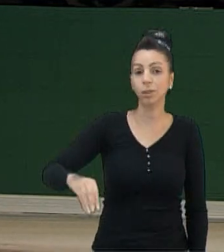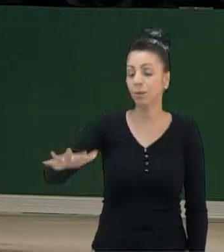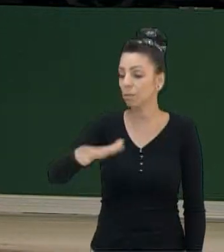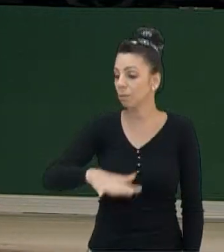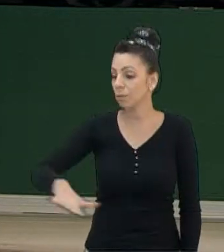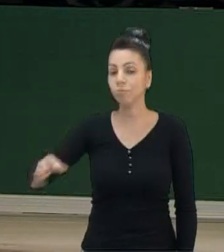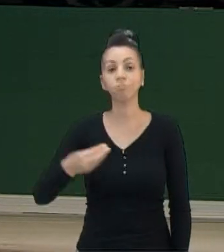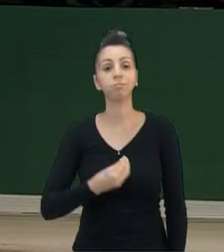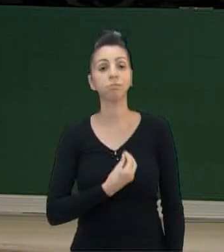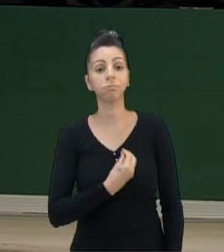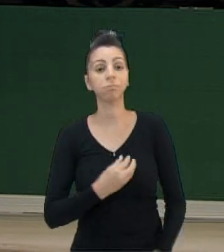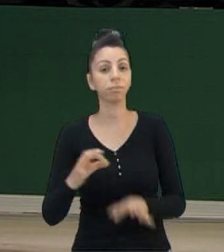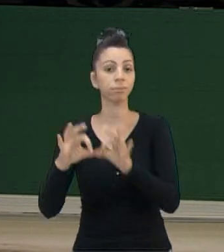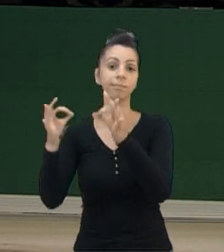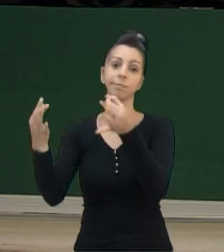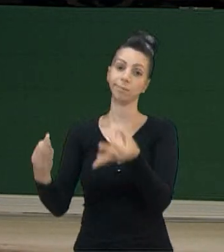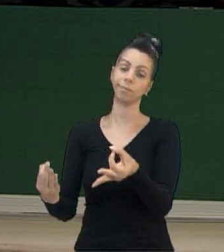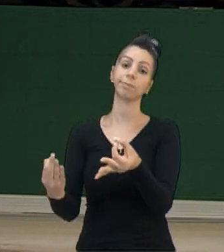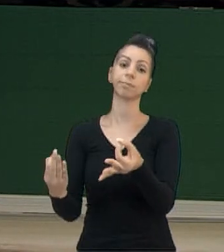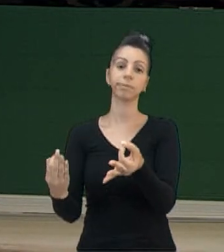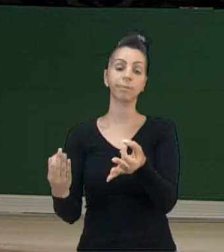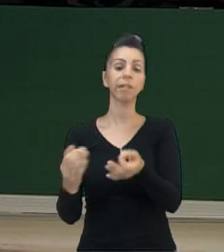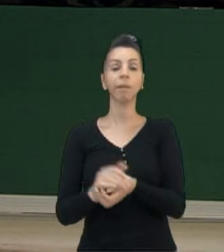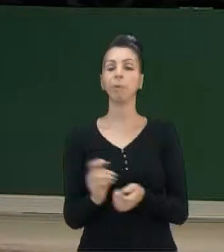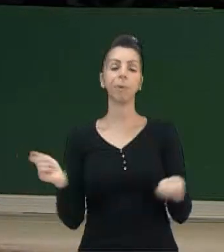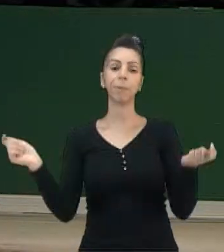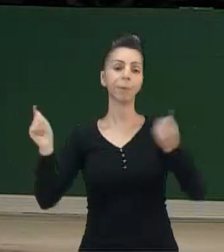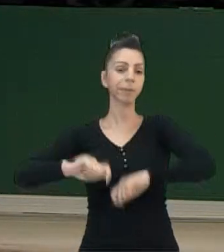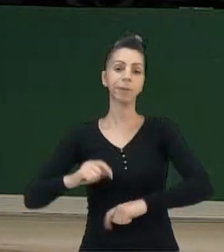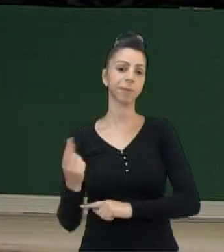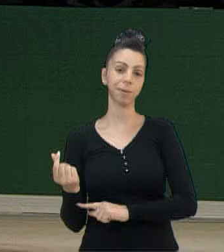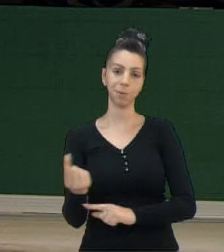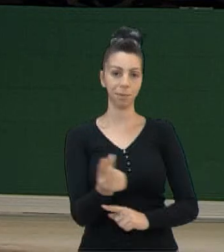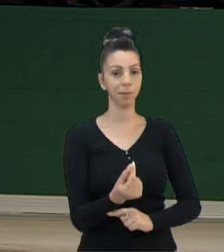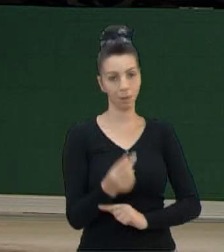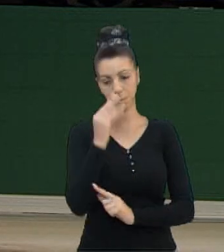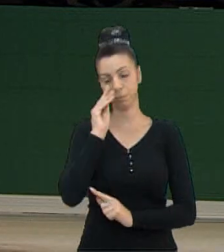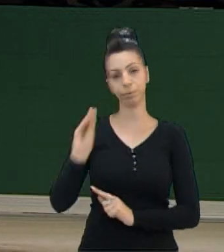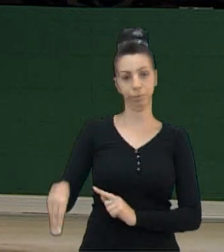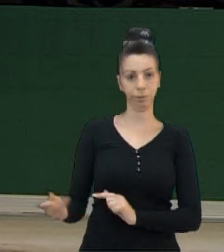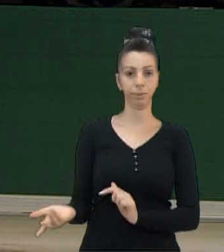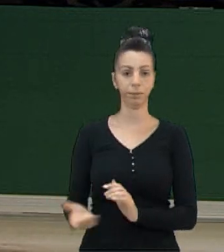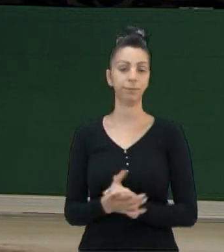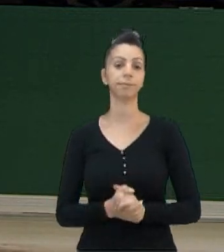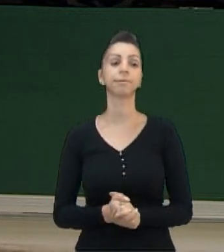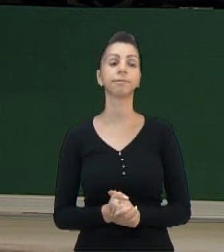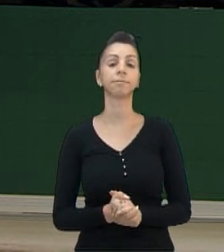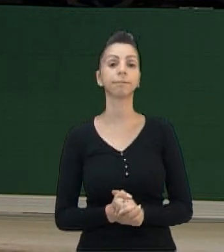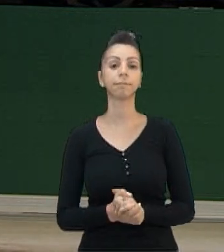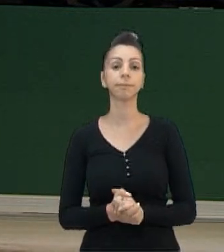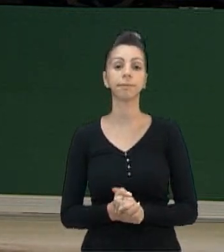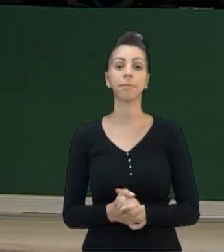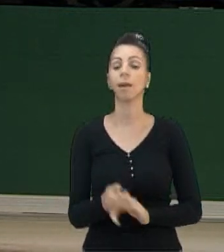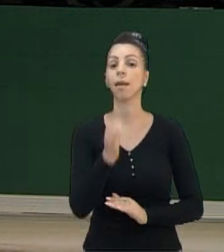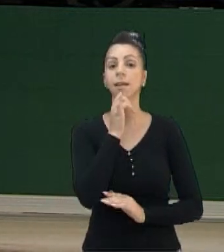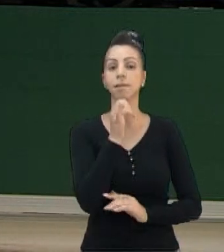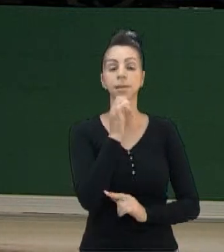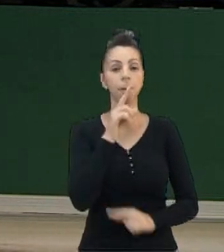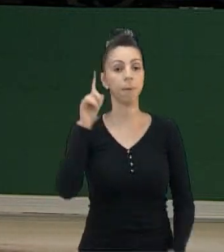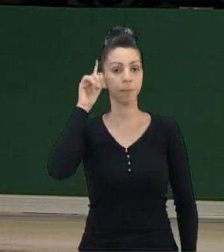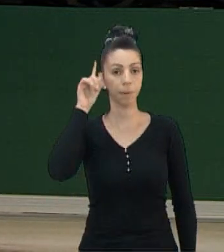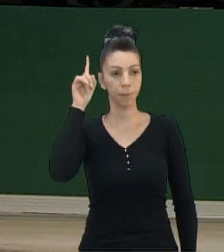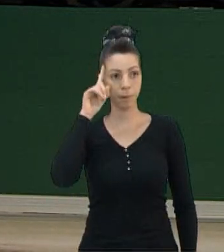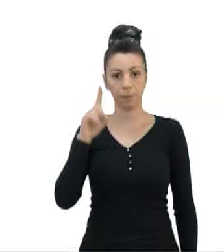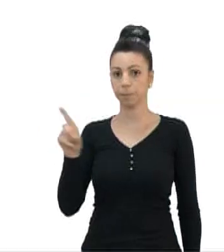Com essa simplicidade que não precisa muitas vezes de dinheiro, tá certo? Então, exemplos do cotidiano dessa questão, eu coloquei aqui